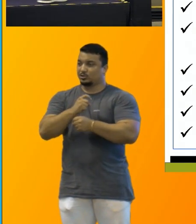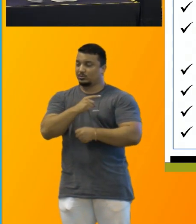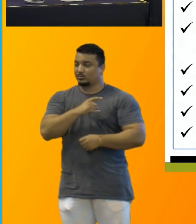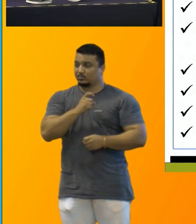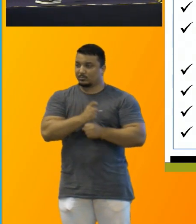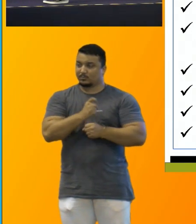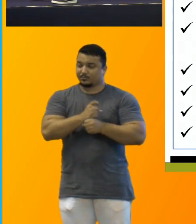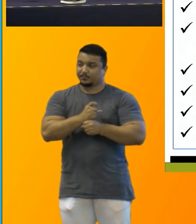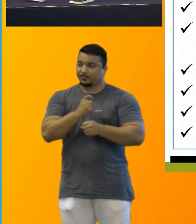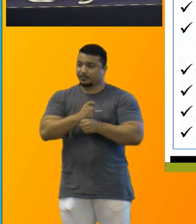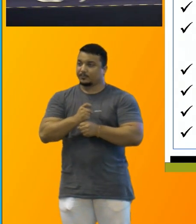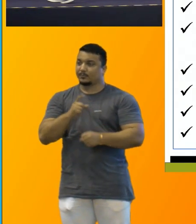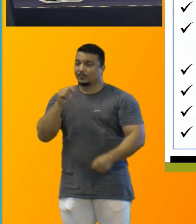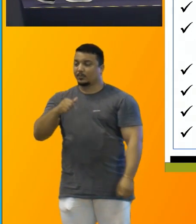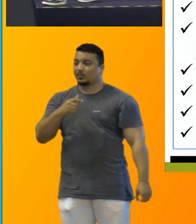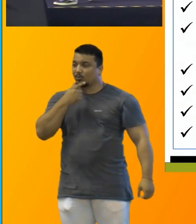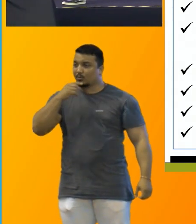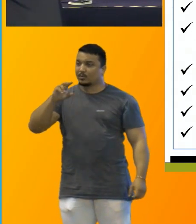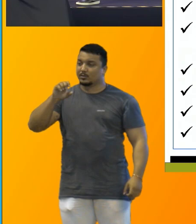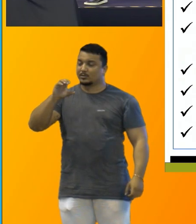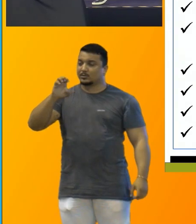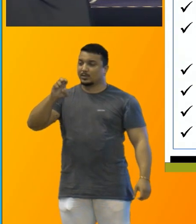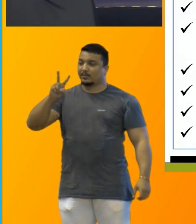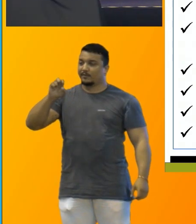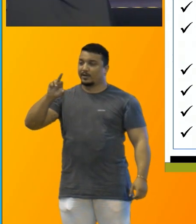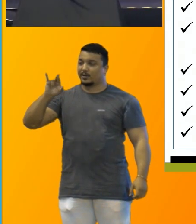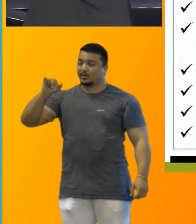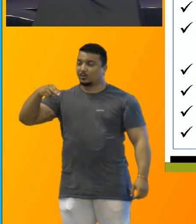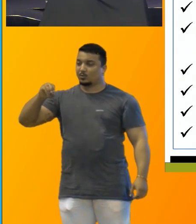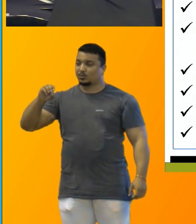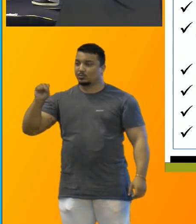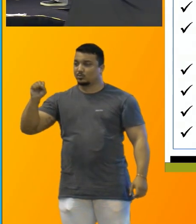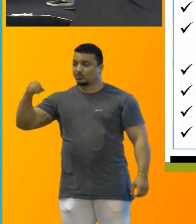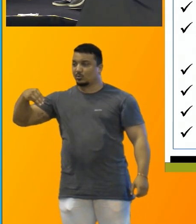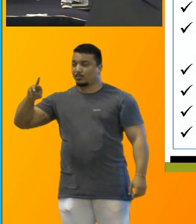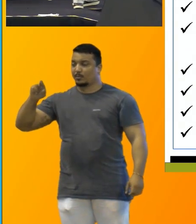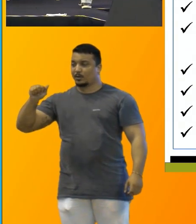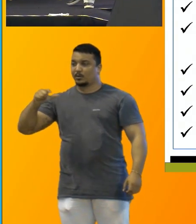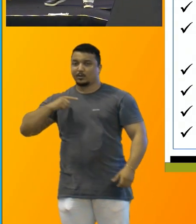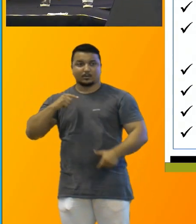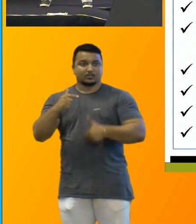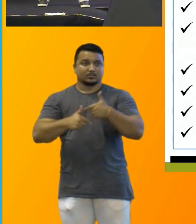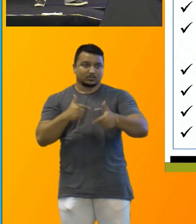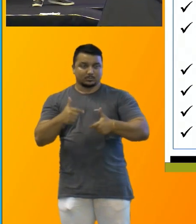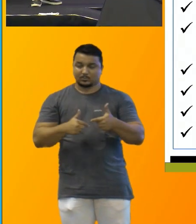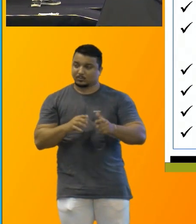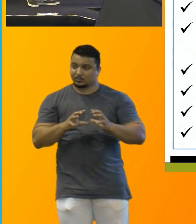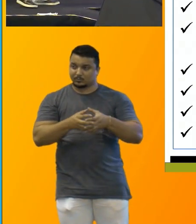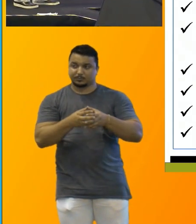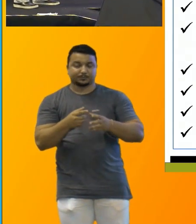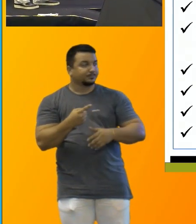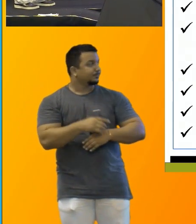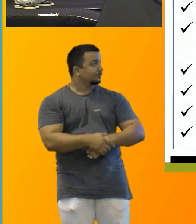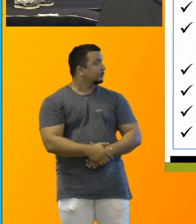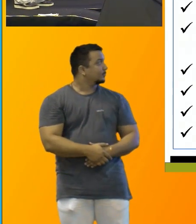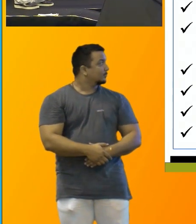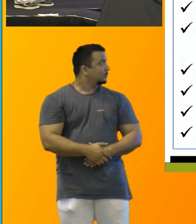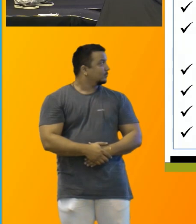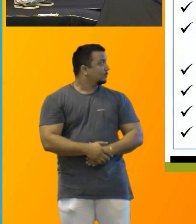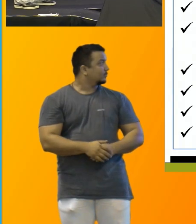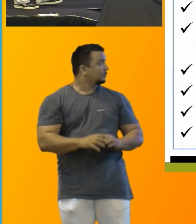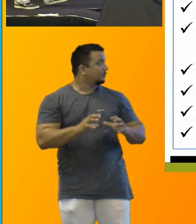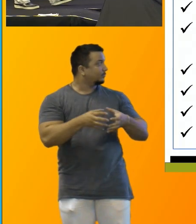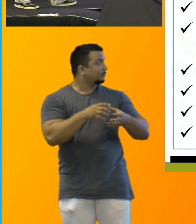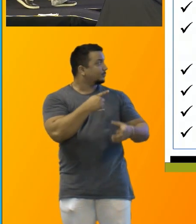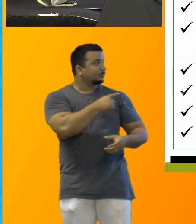ligada a um cara chamado Severino Sombra, a LCT, Legião Cearense do Trabalho. Ei, querido, esses caras, eles